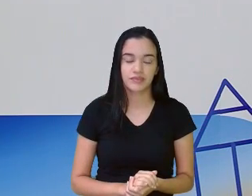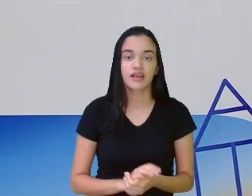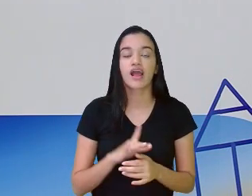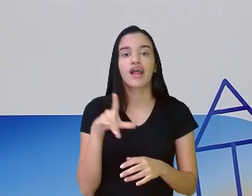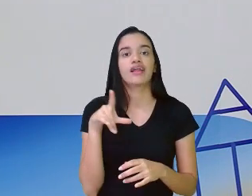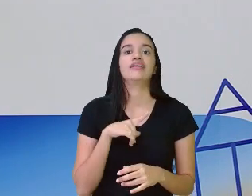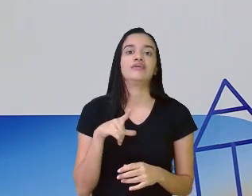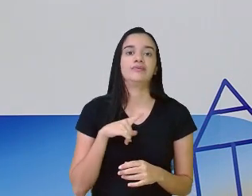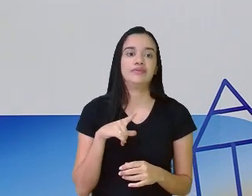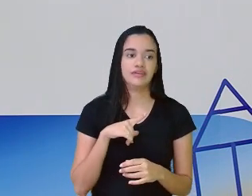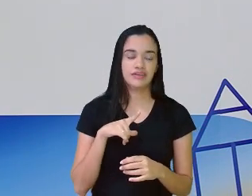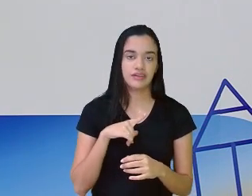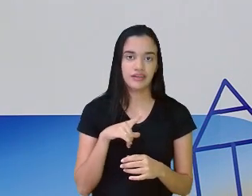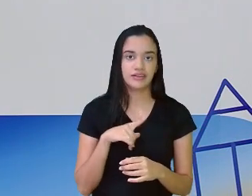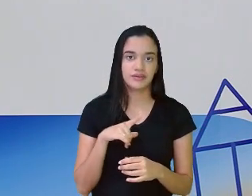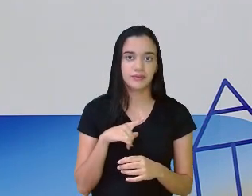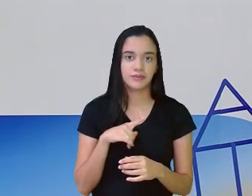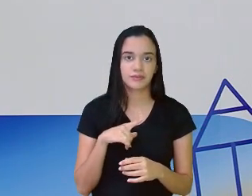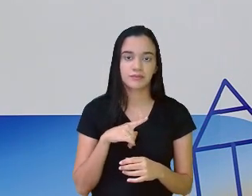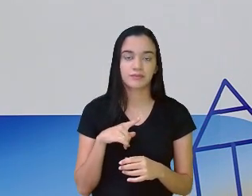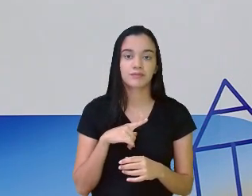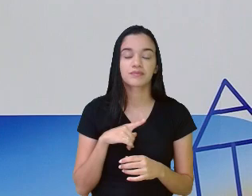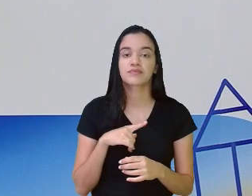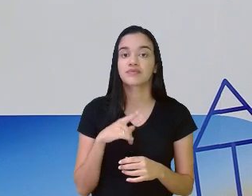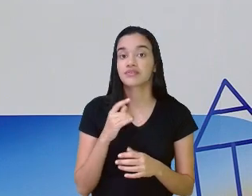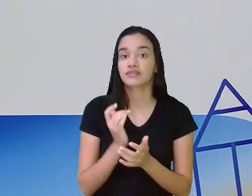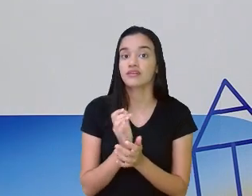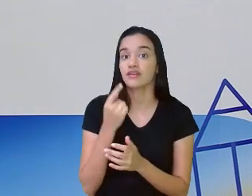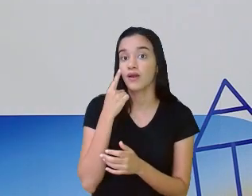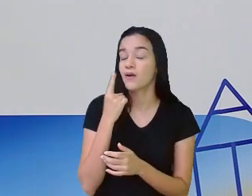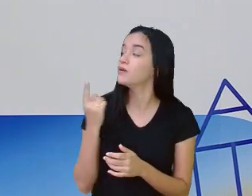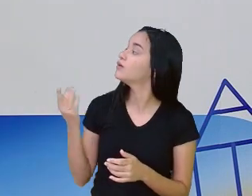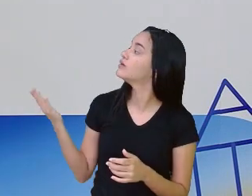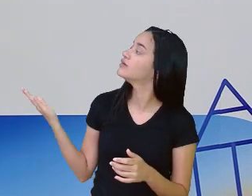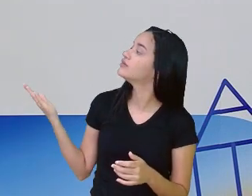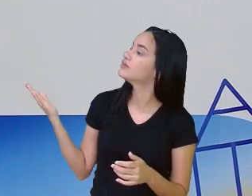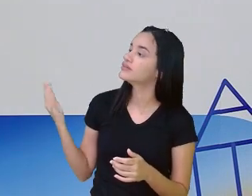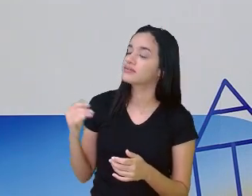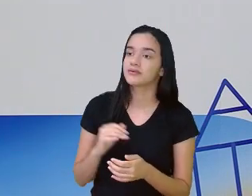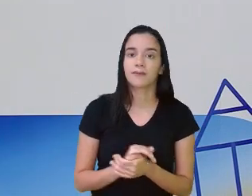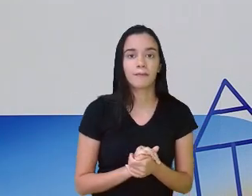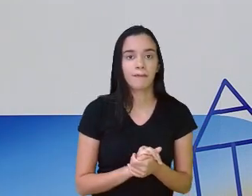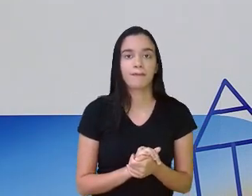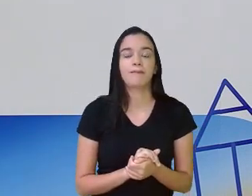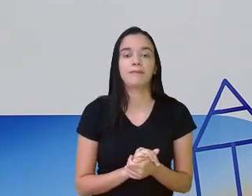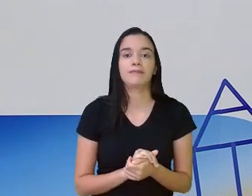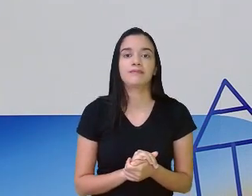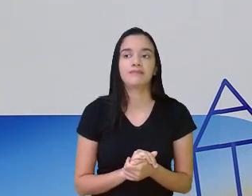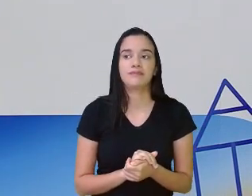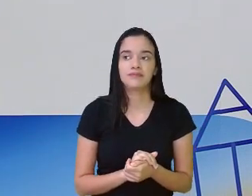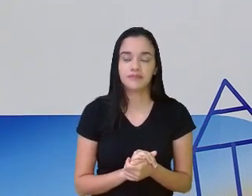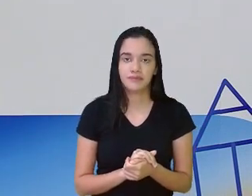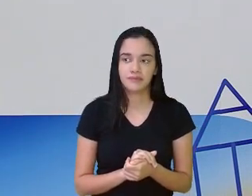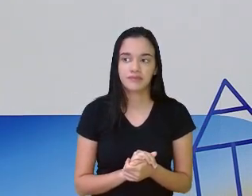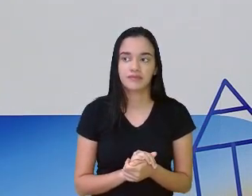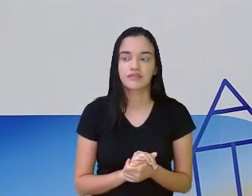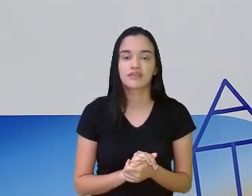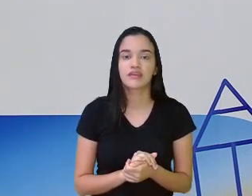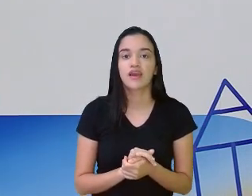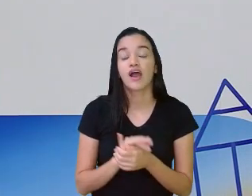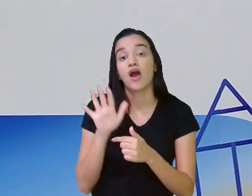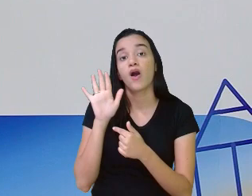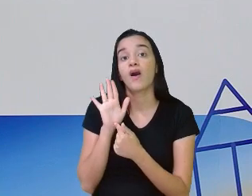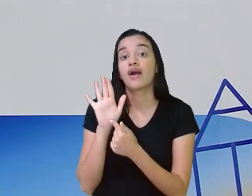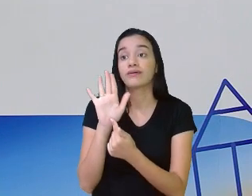Eu tenho o mesmo inteiro, quinto ano. O mesmo inteiro. A